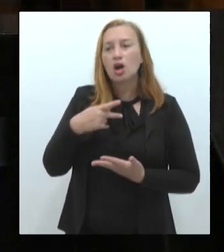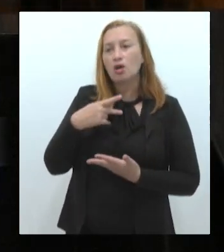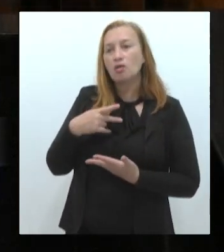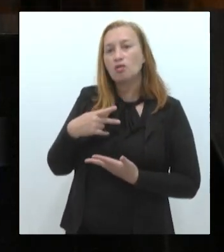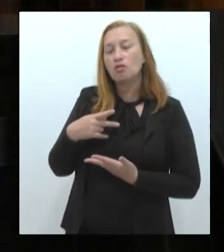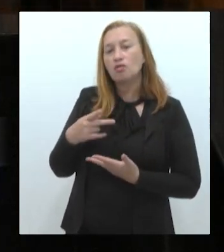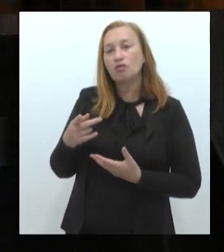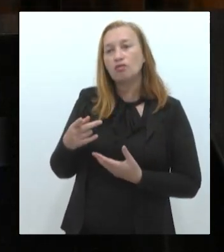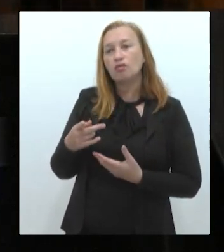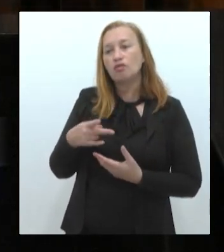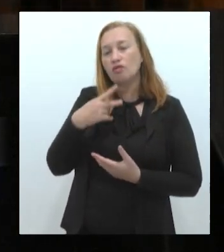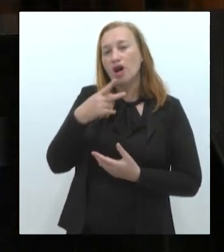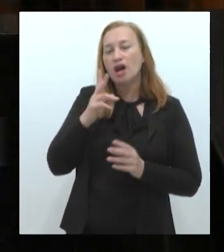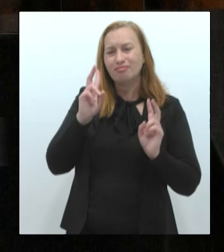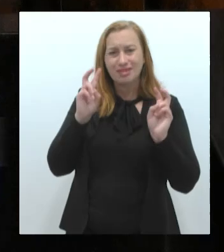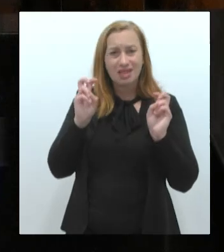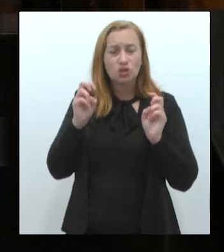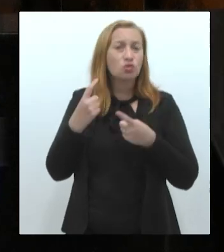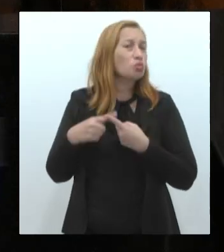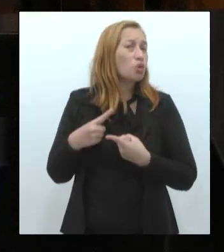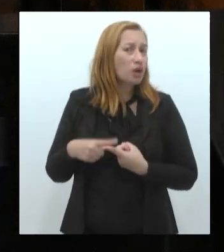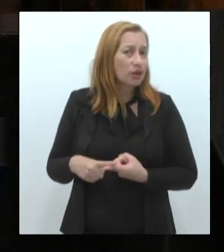tona, porque